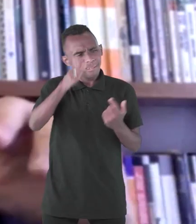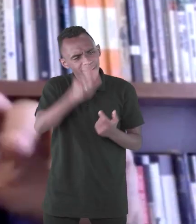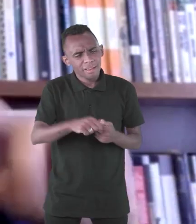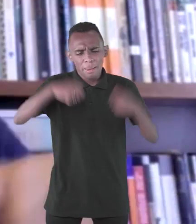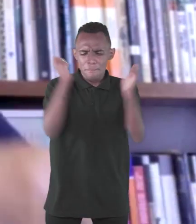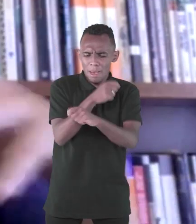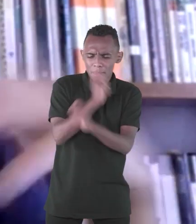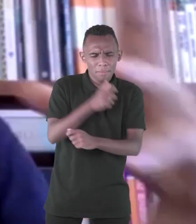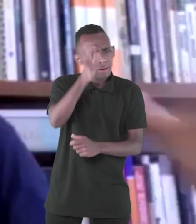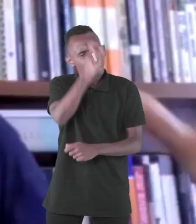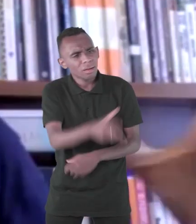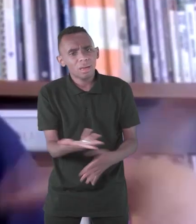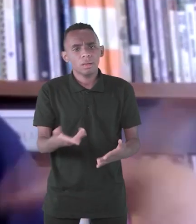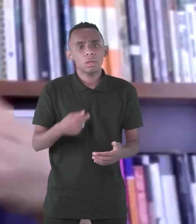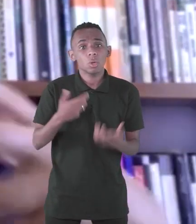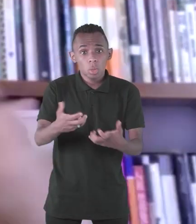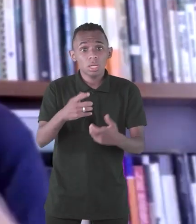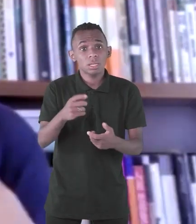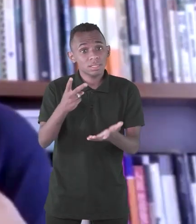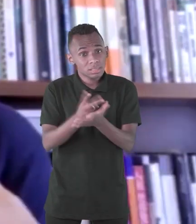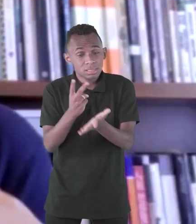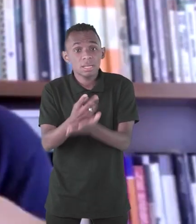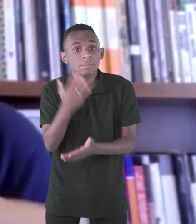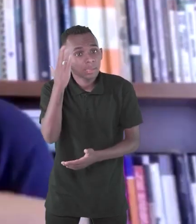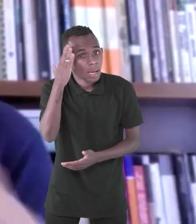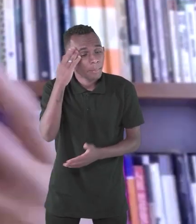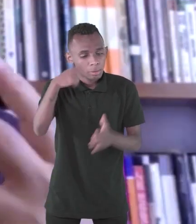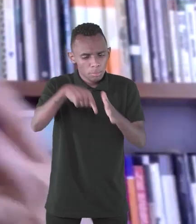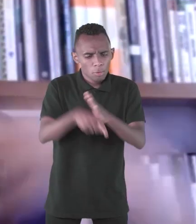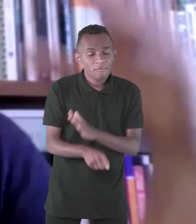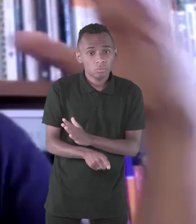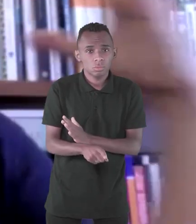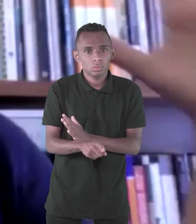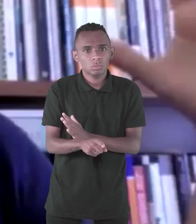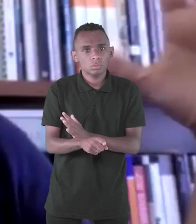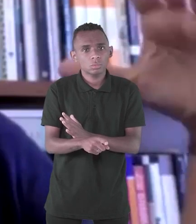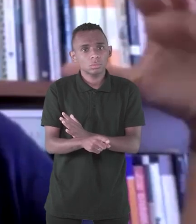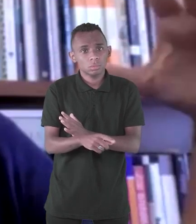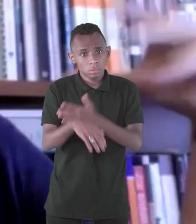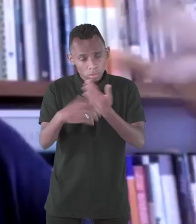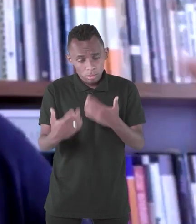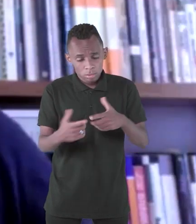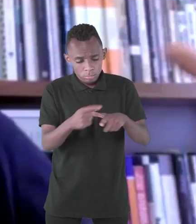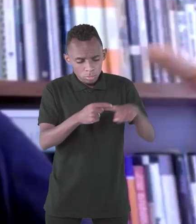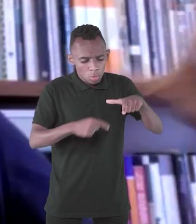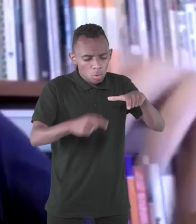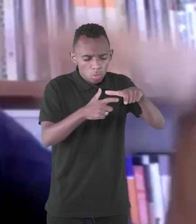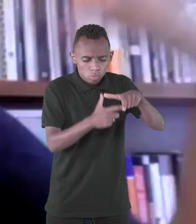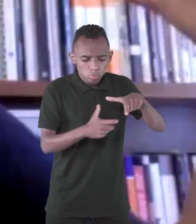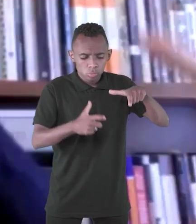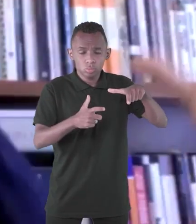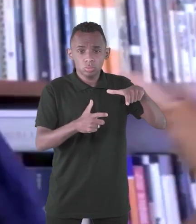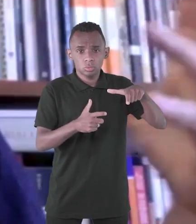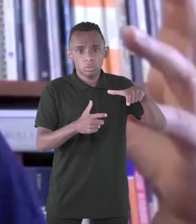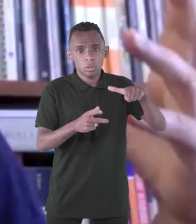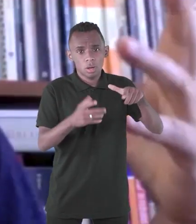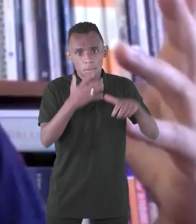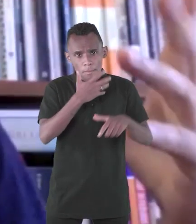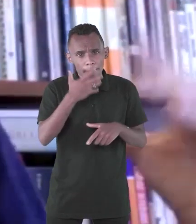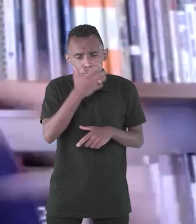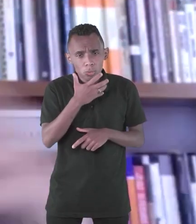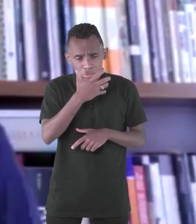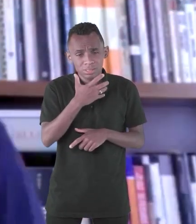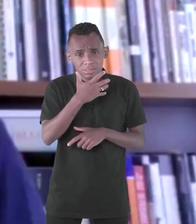baterista, sabe? Então, assim como o livro, o disco me abria e me abre universos,